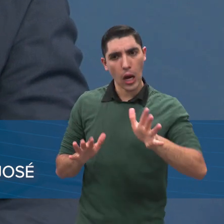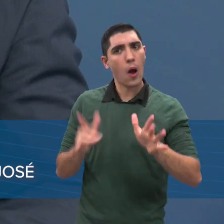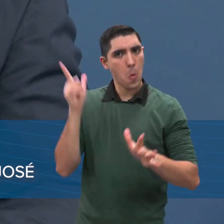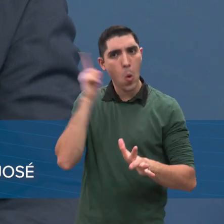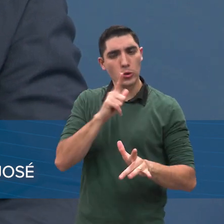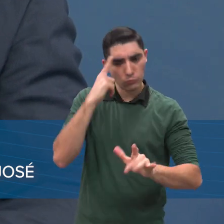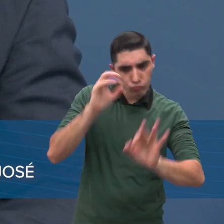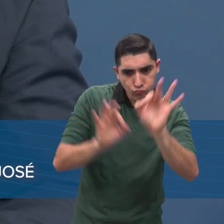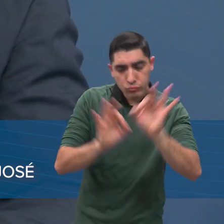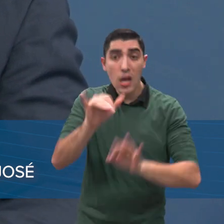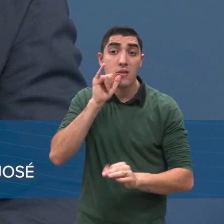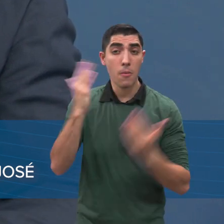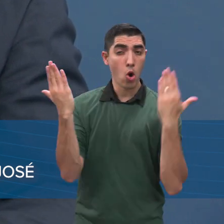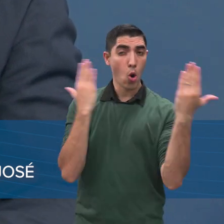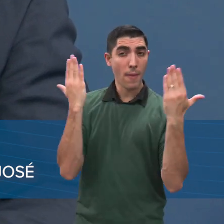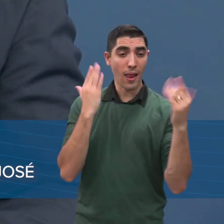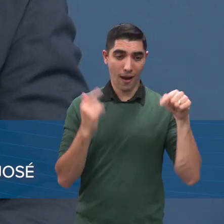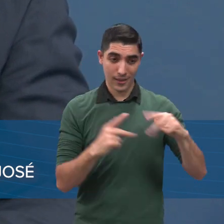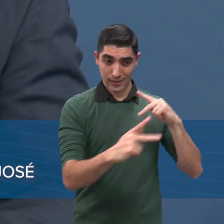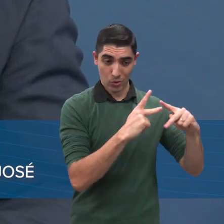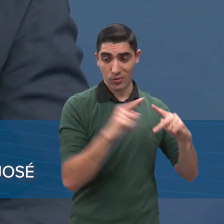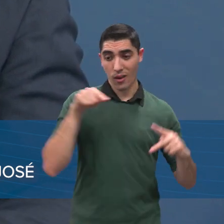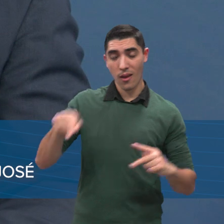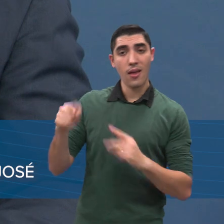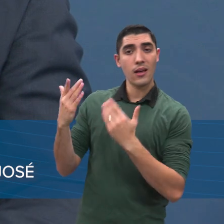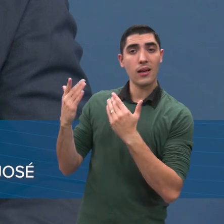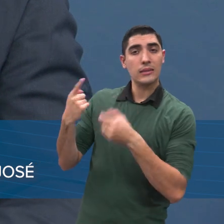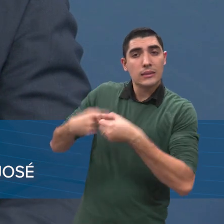radical entre Caçapava, Taubaté, né?